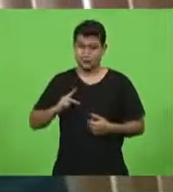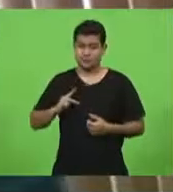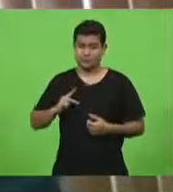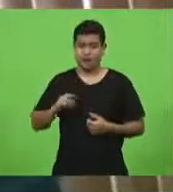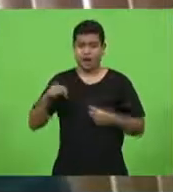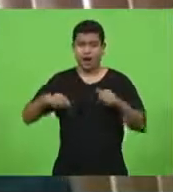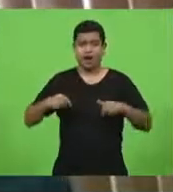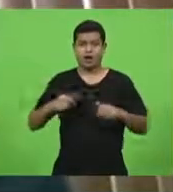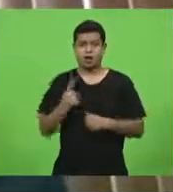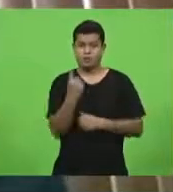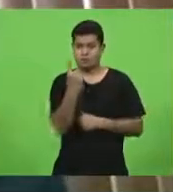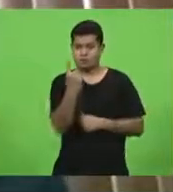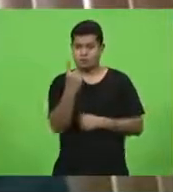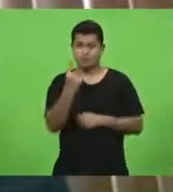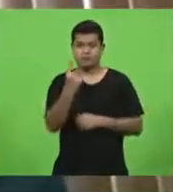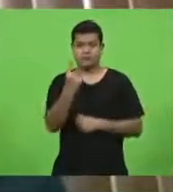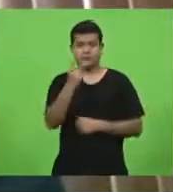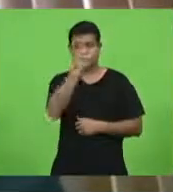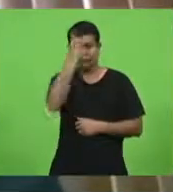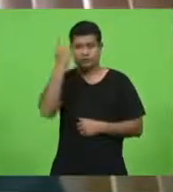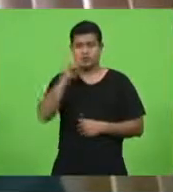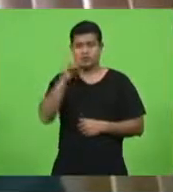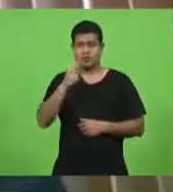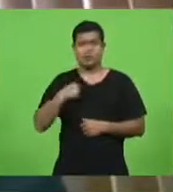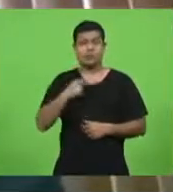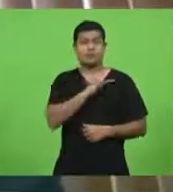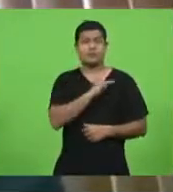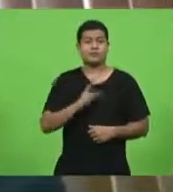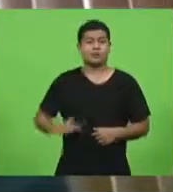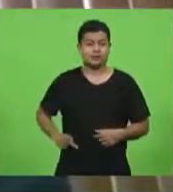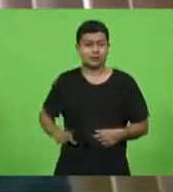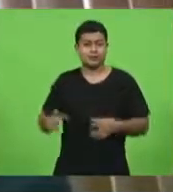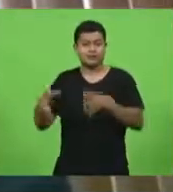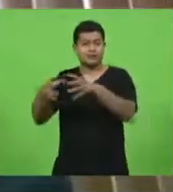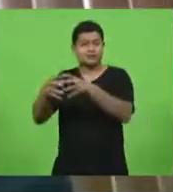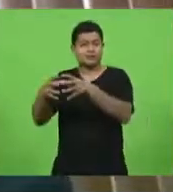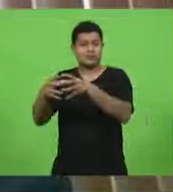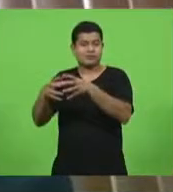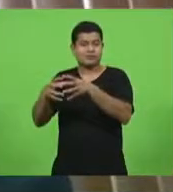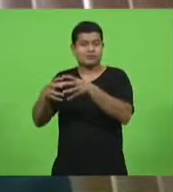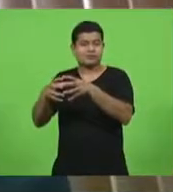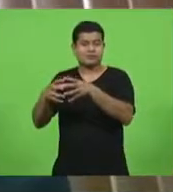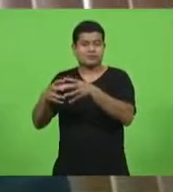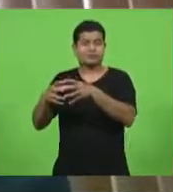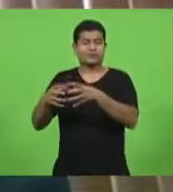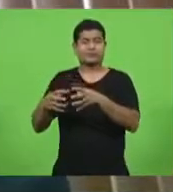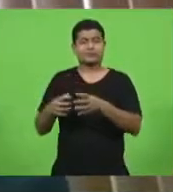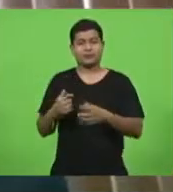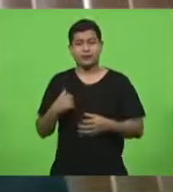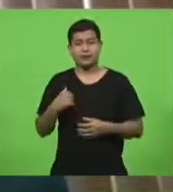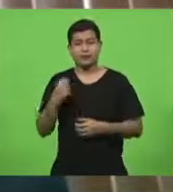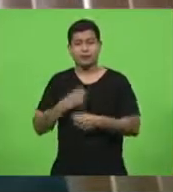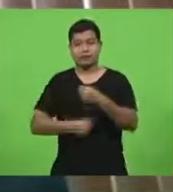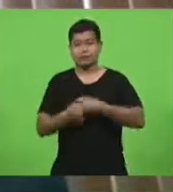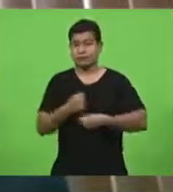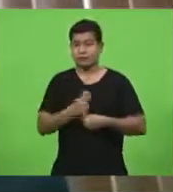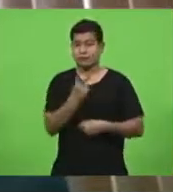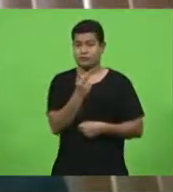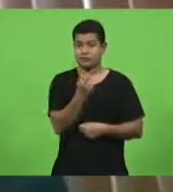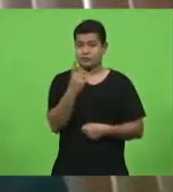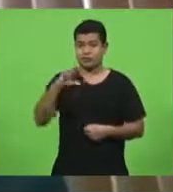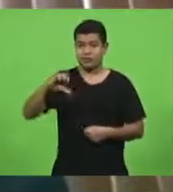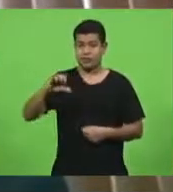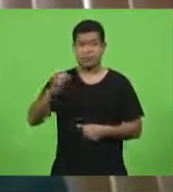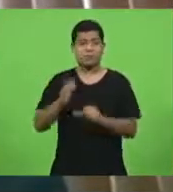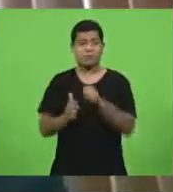Santa Catarina, e sim um presidente do Colegiado Superior de Segurança Pública, ao qual, no ano de 2019, em seu primeiro